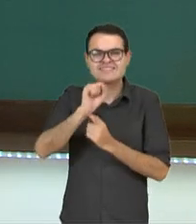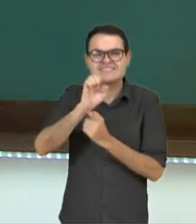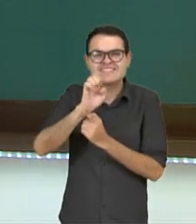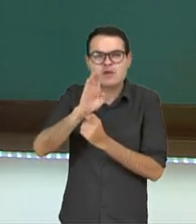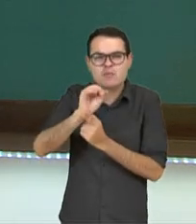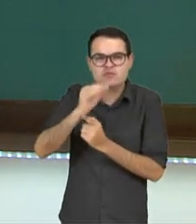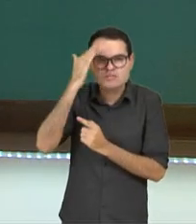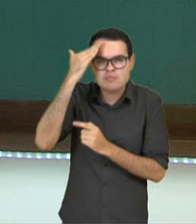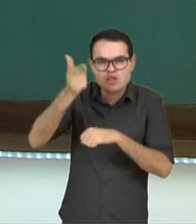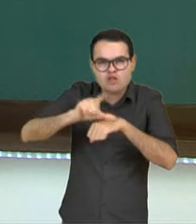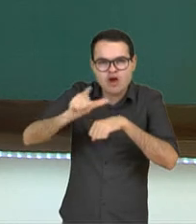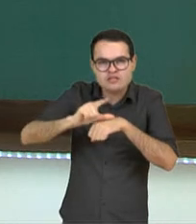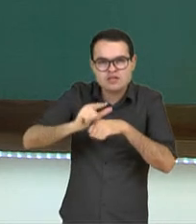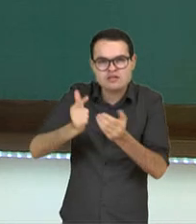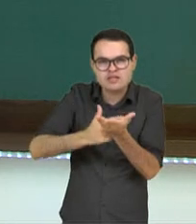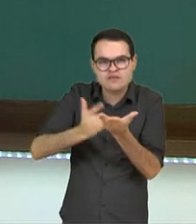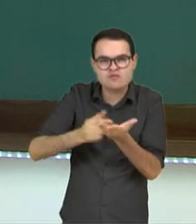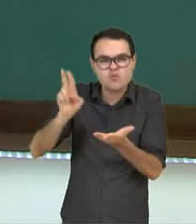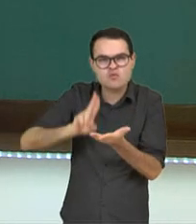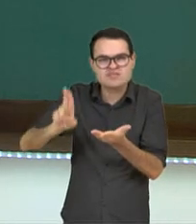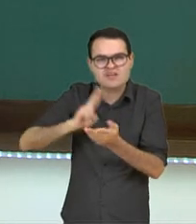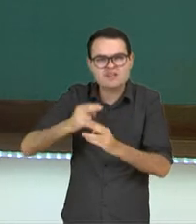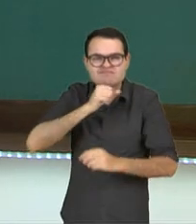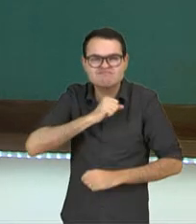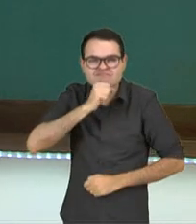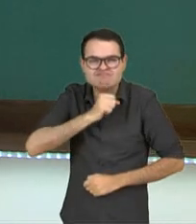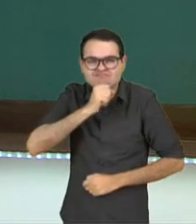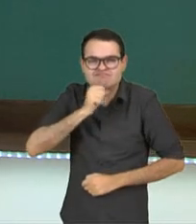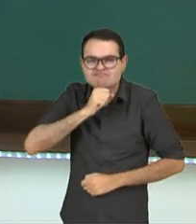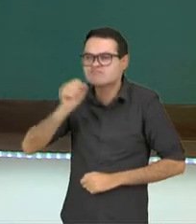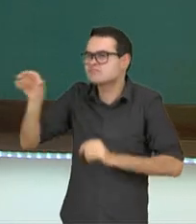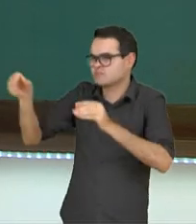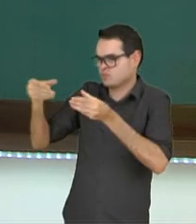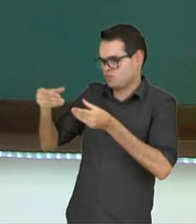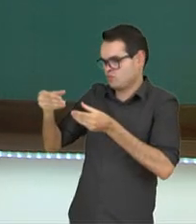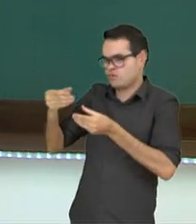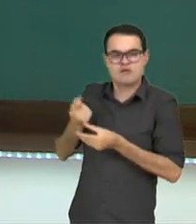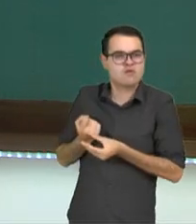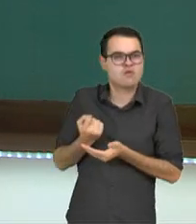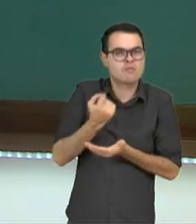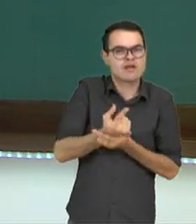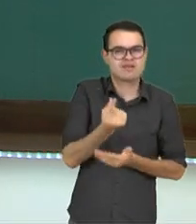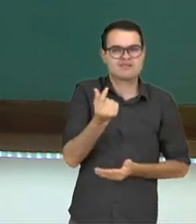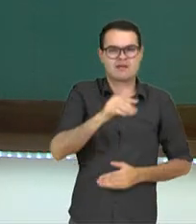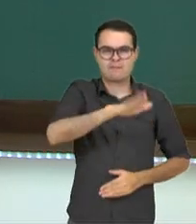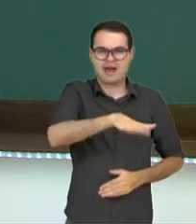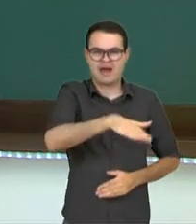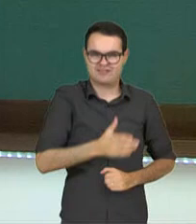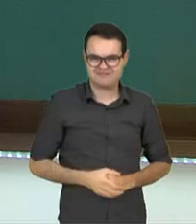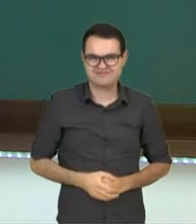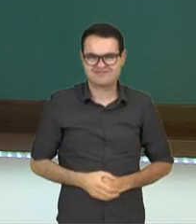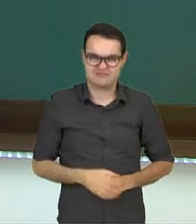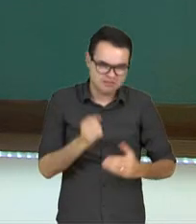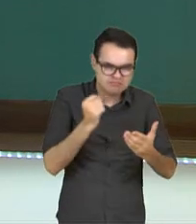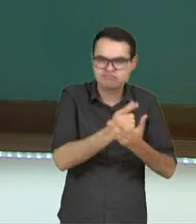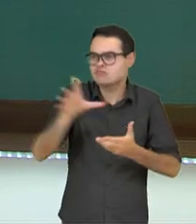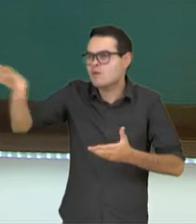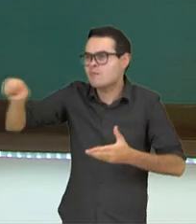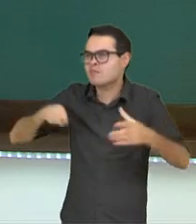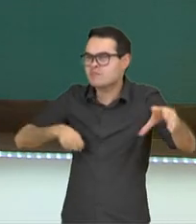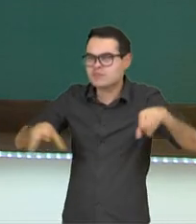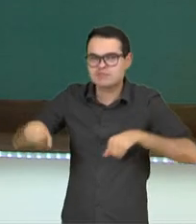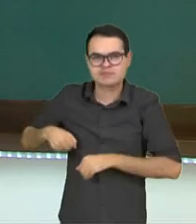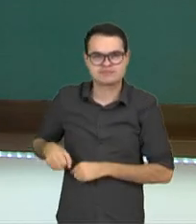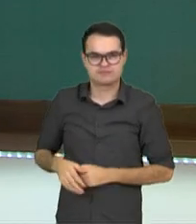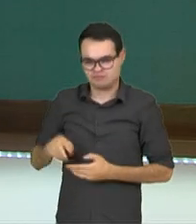sebos? Locais que vendem livros usados, né? As pessoas vão muito lá para aquisição da leitura e pagar mais barato. Encontram umas raridades